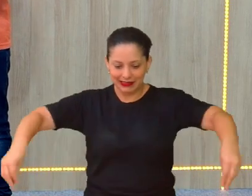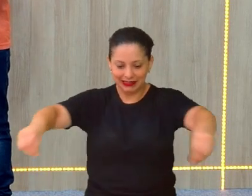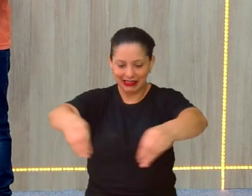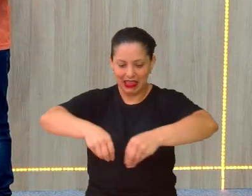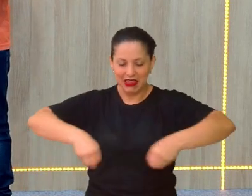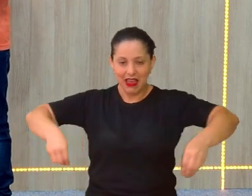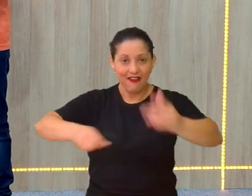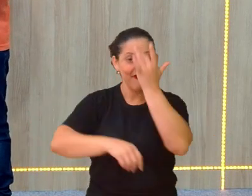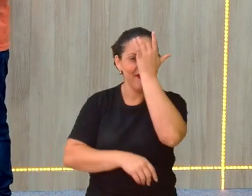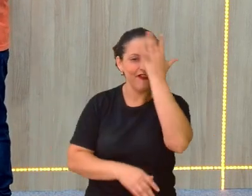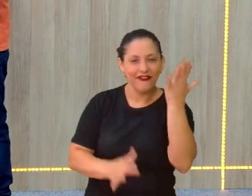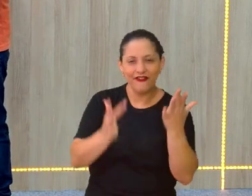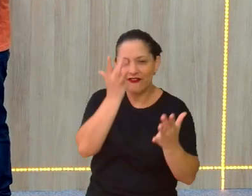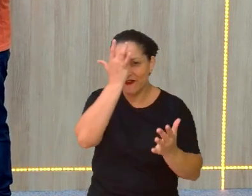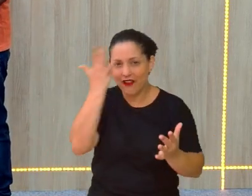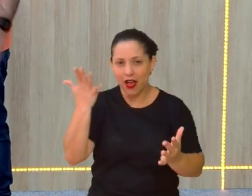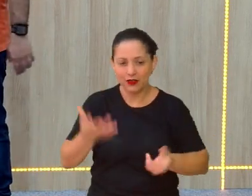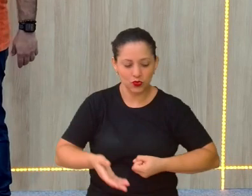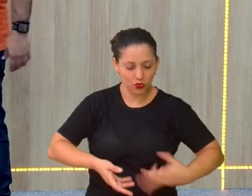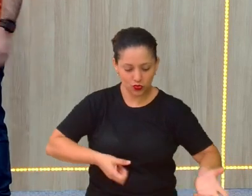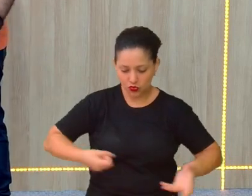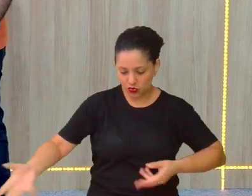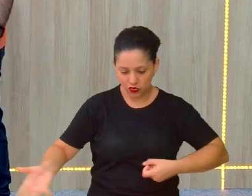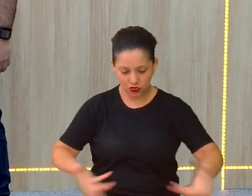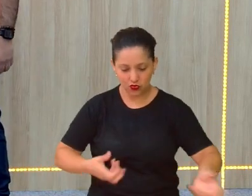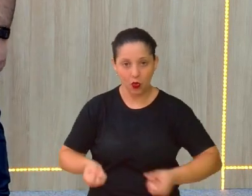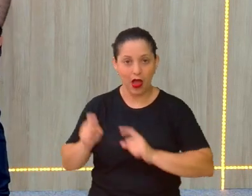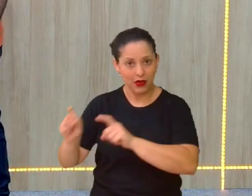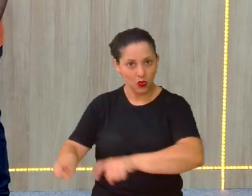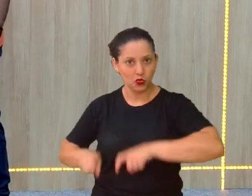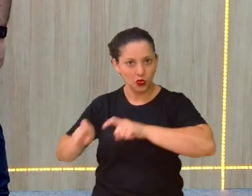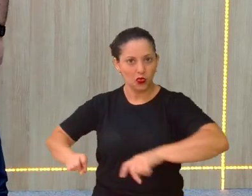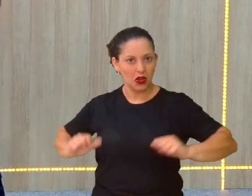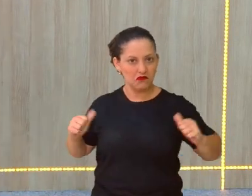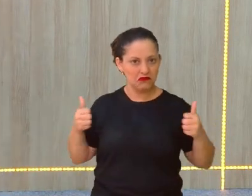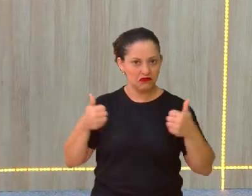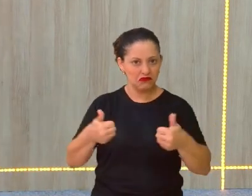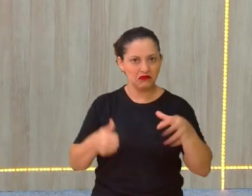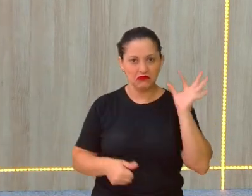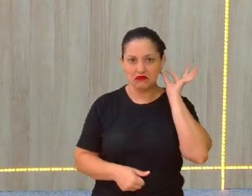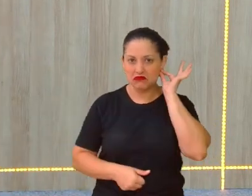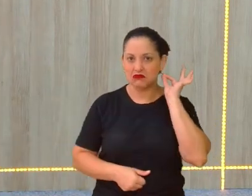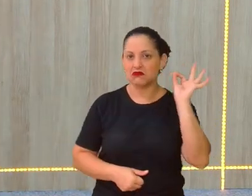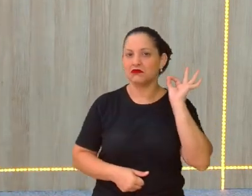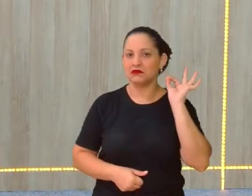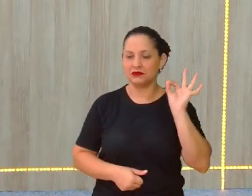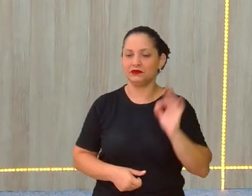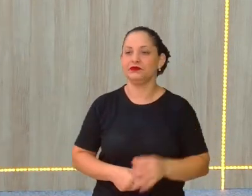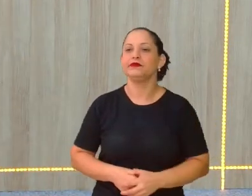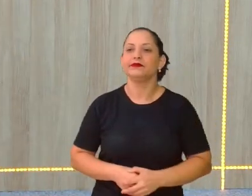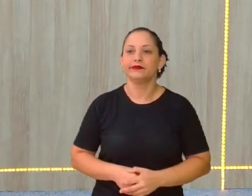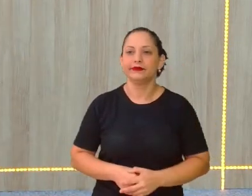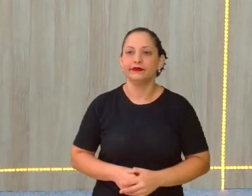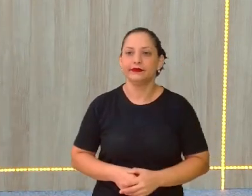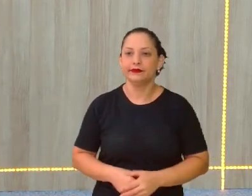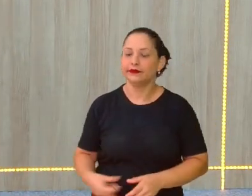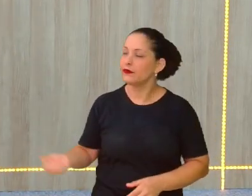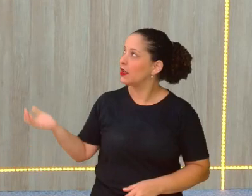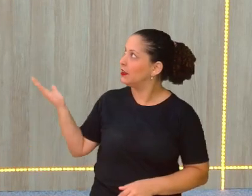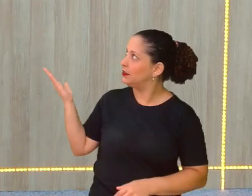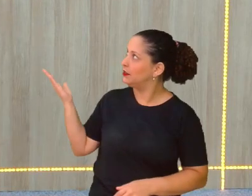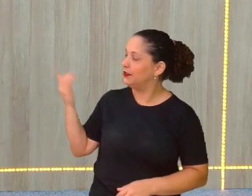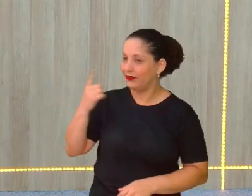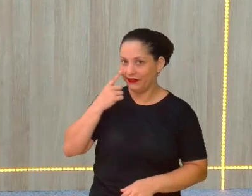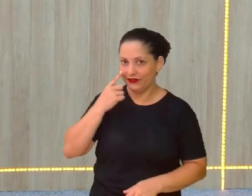favorecia o desenvolvimento da agricultura. Então a Península Itálica, né, essa região aqui, ó, a gente pode ver dessa imagem,